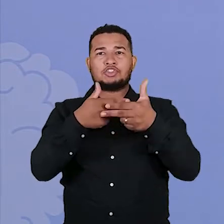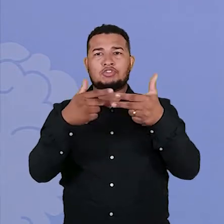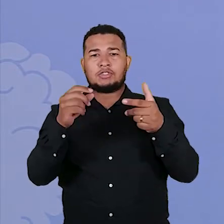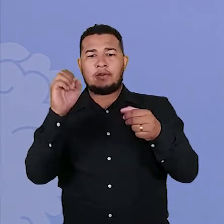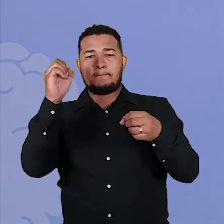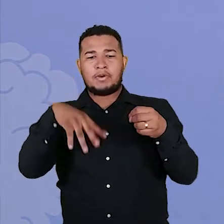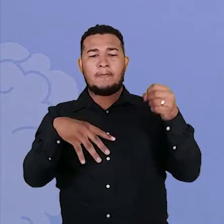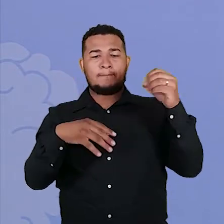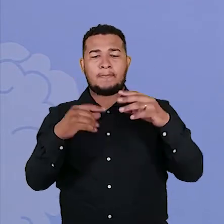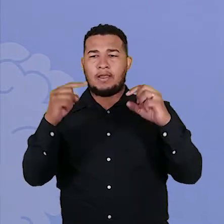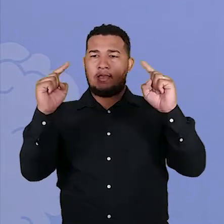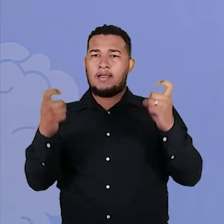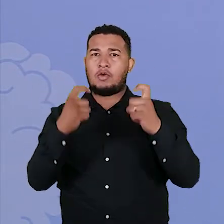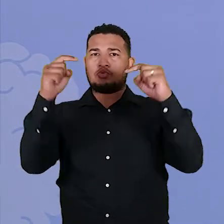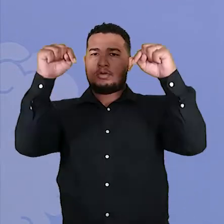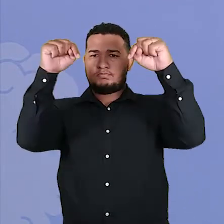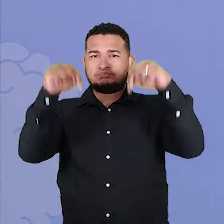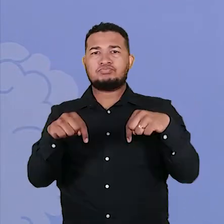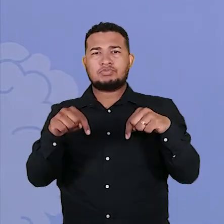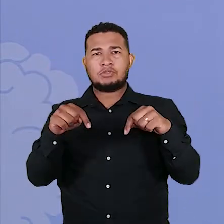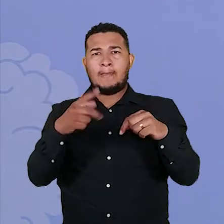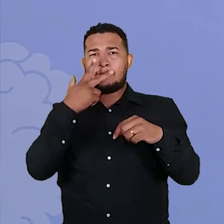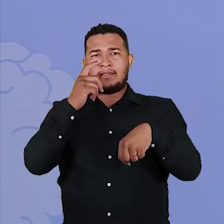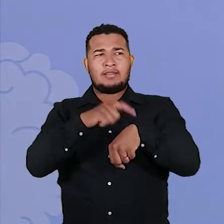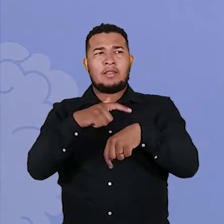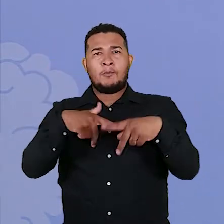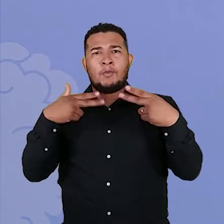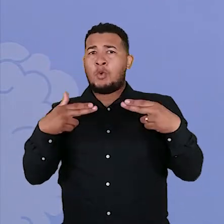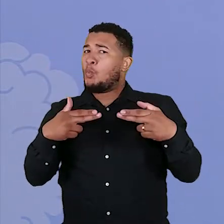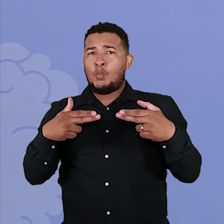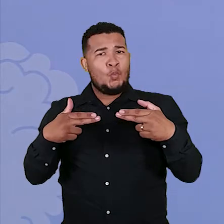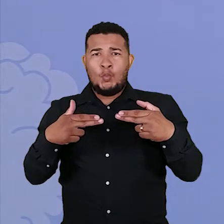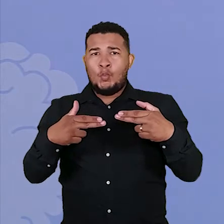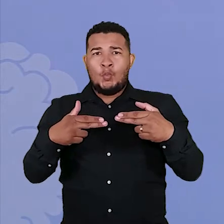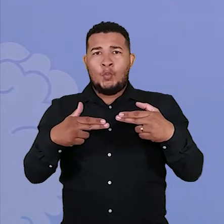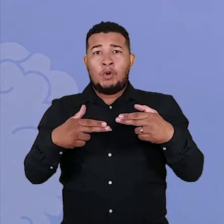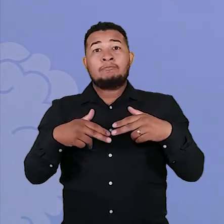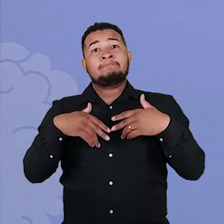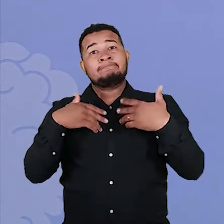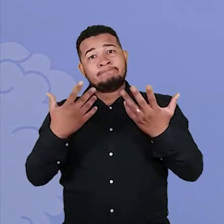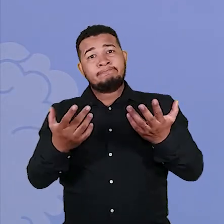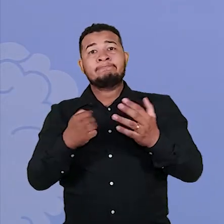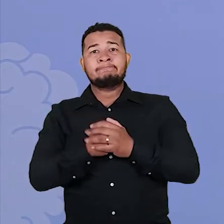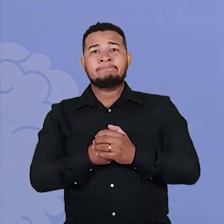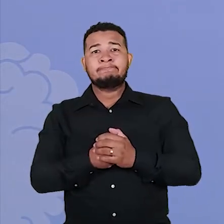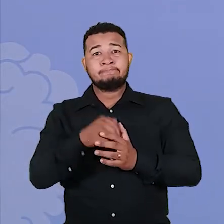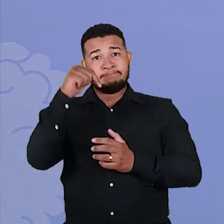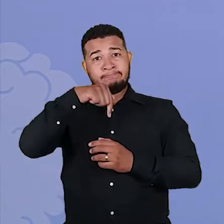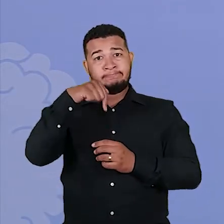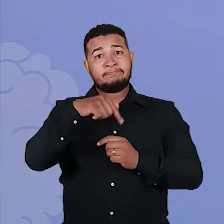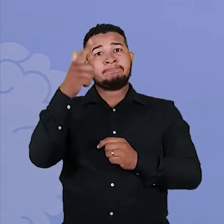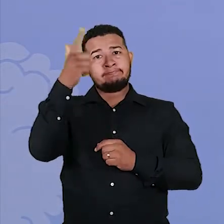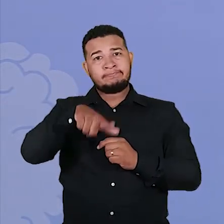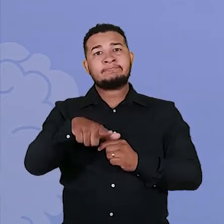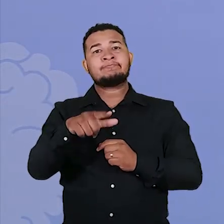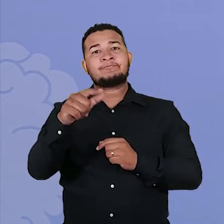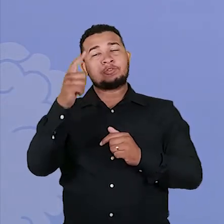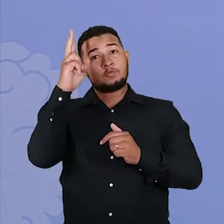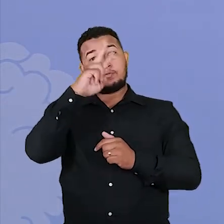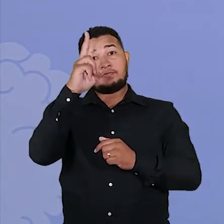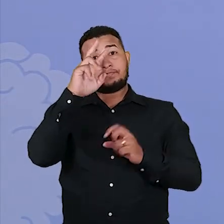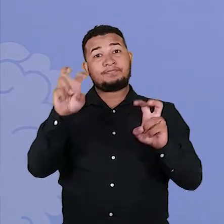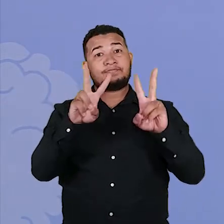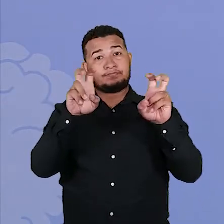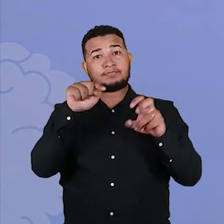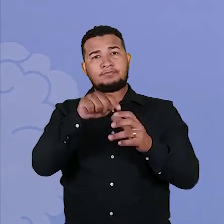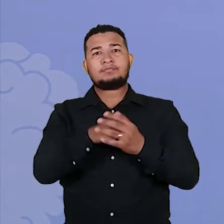diferentes, lançando na mesma altura, não chegaria ao mesmo tempo no chão? Então, aqui, novamente, eu vou